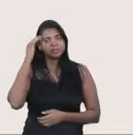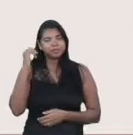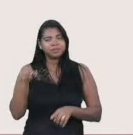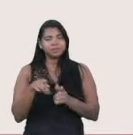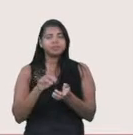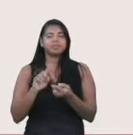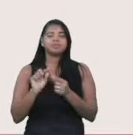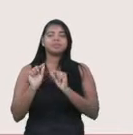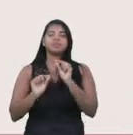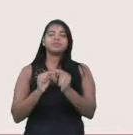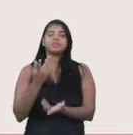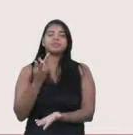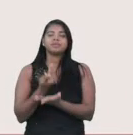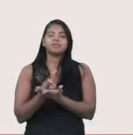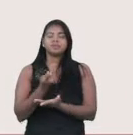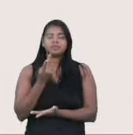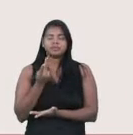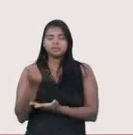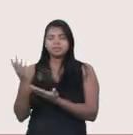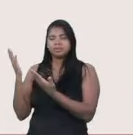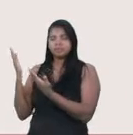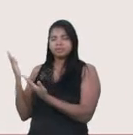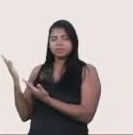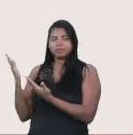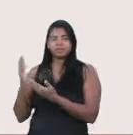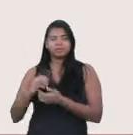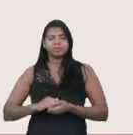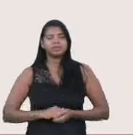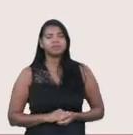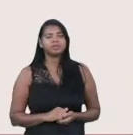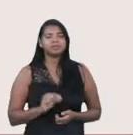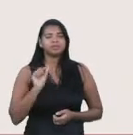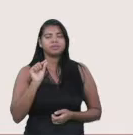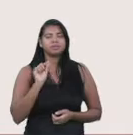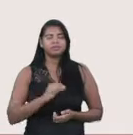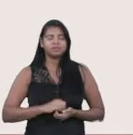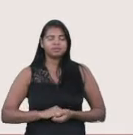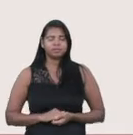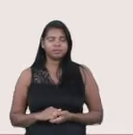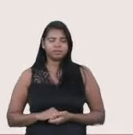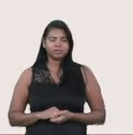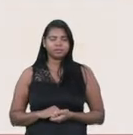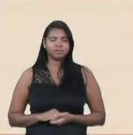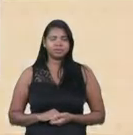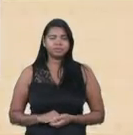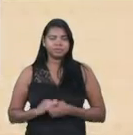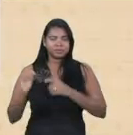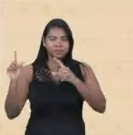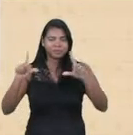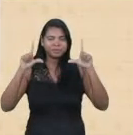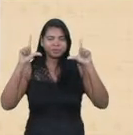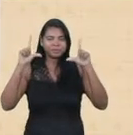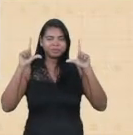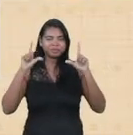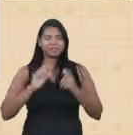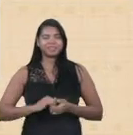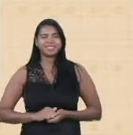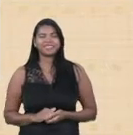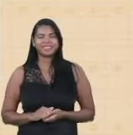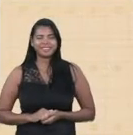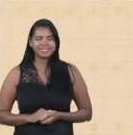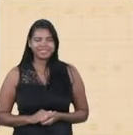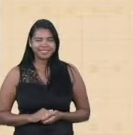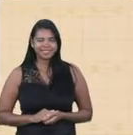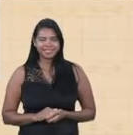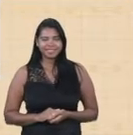que acontece nesse caso. Nesse caso, é correto concluir o quê? Galerinha, Robertão, me bota nessa tela aí, Robertão. Muito bem, vamos agora